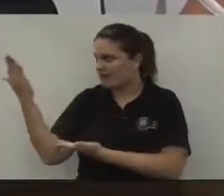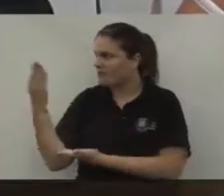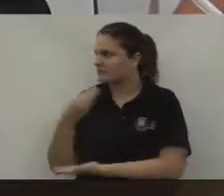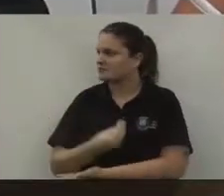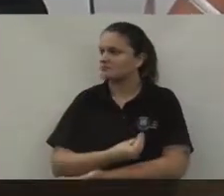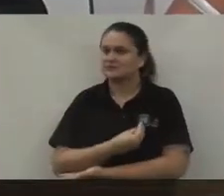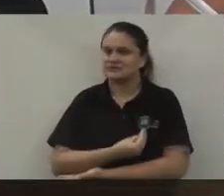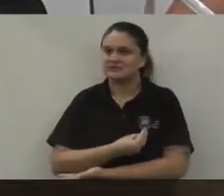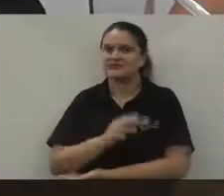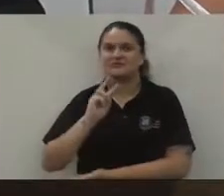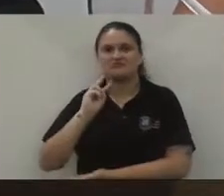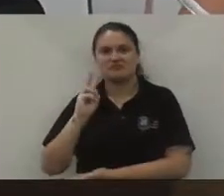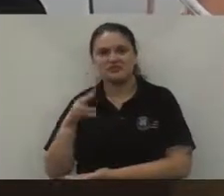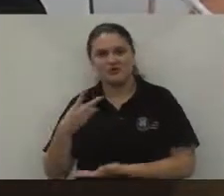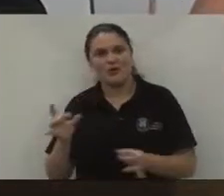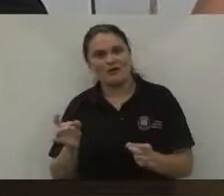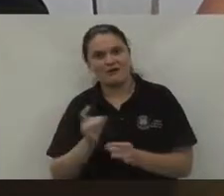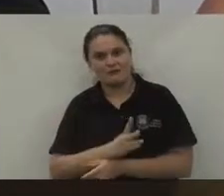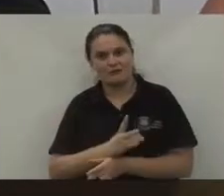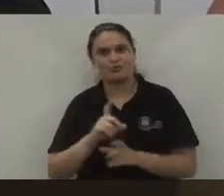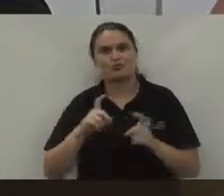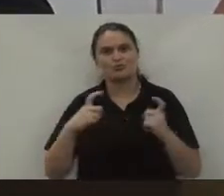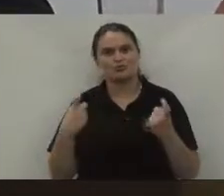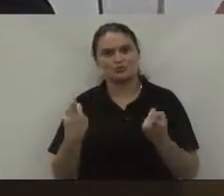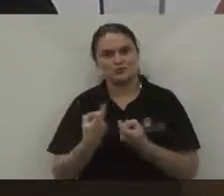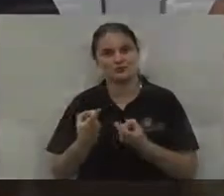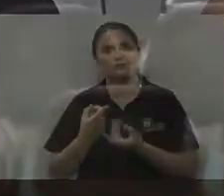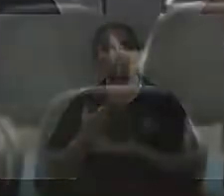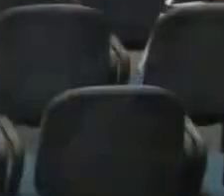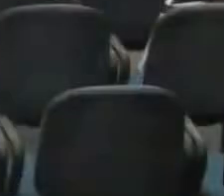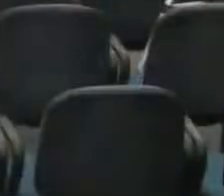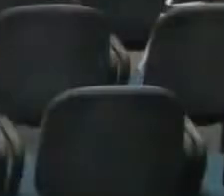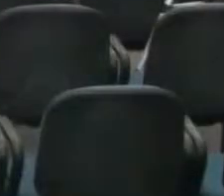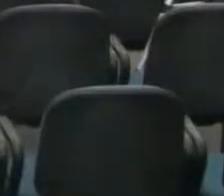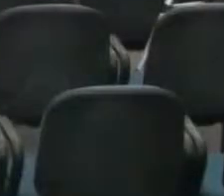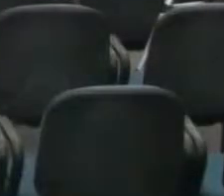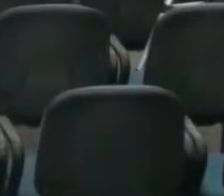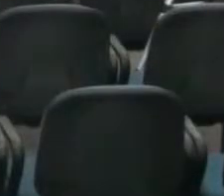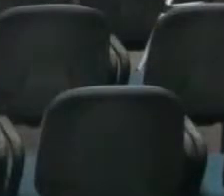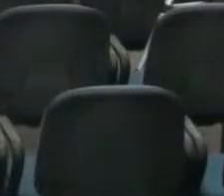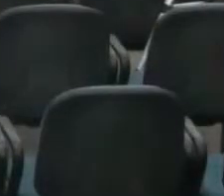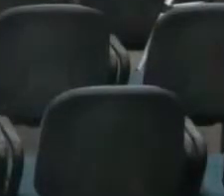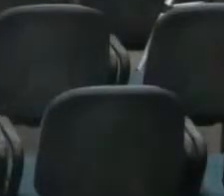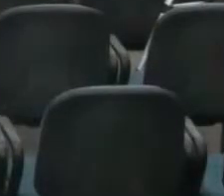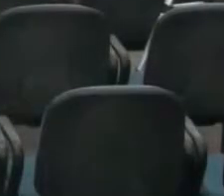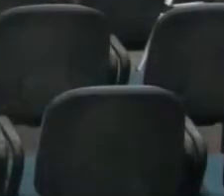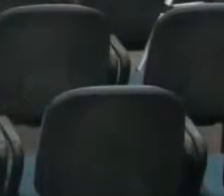presença dos senhores edis, declaro encerrados os trabalhos e desejo uma boa noite a todos.